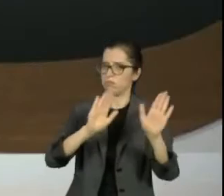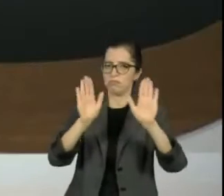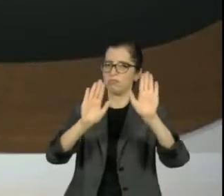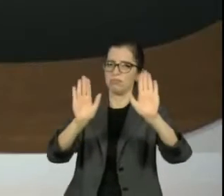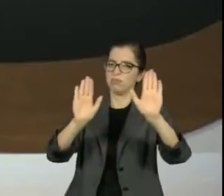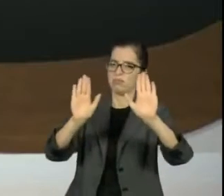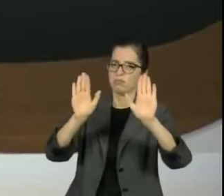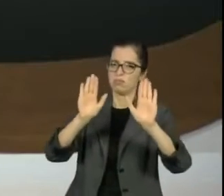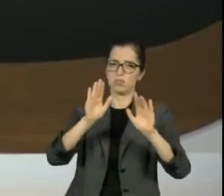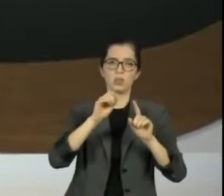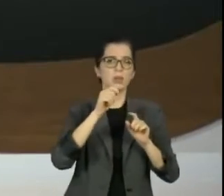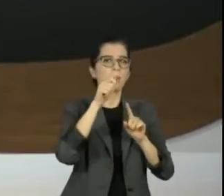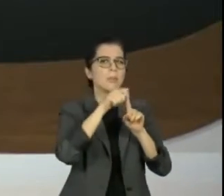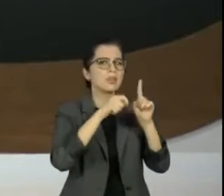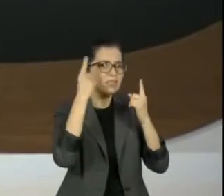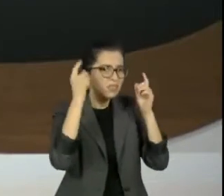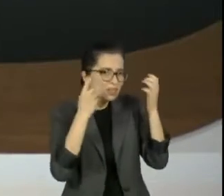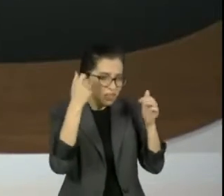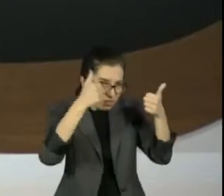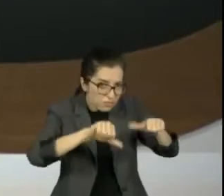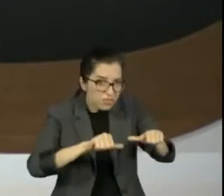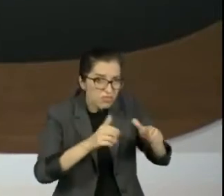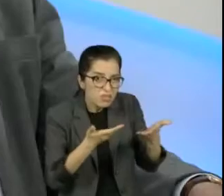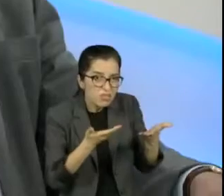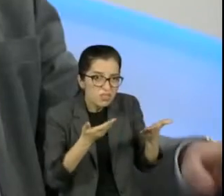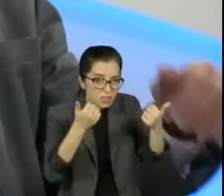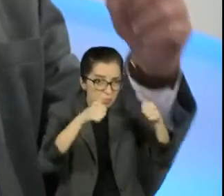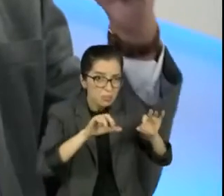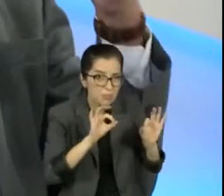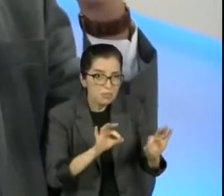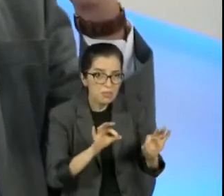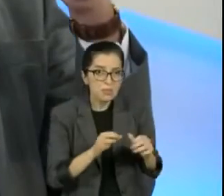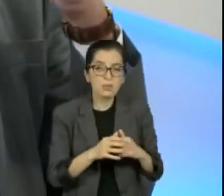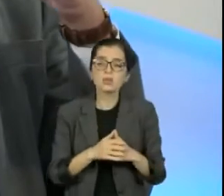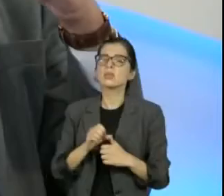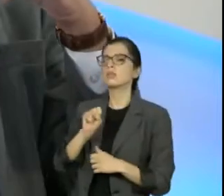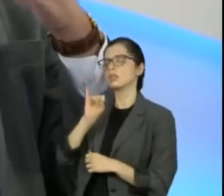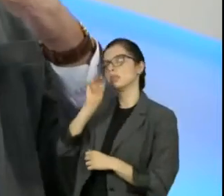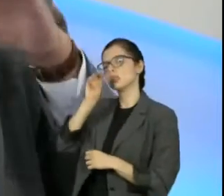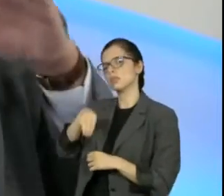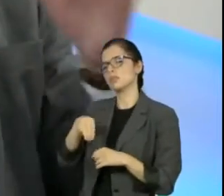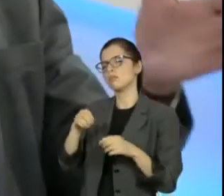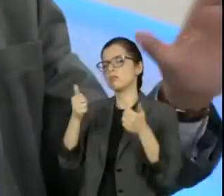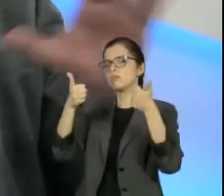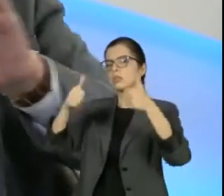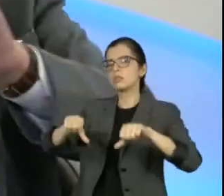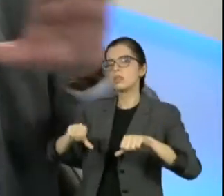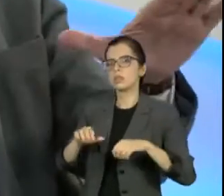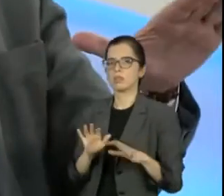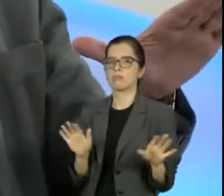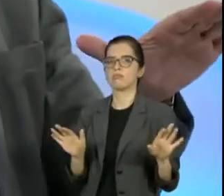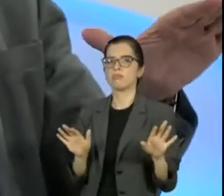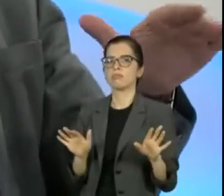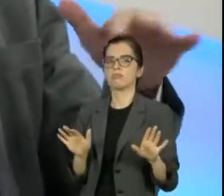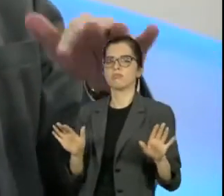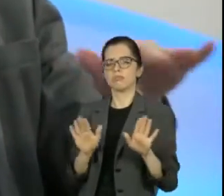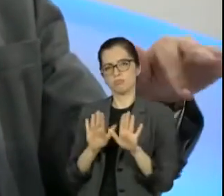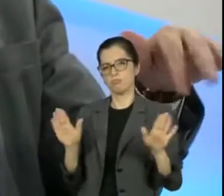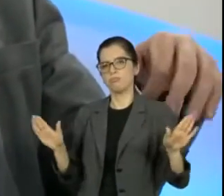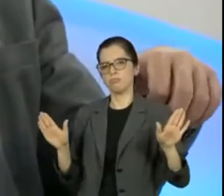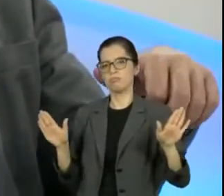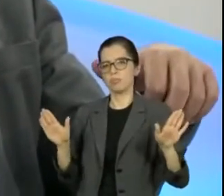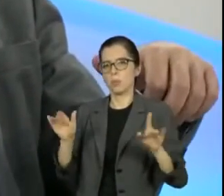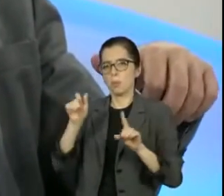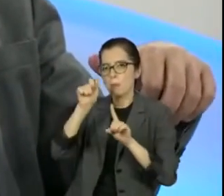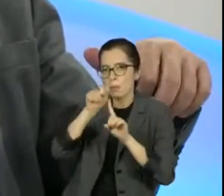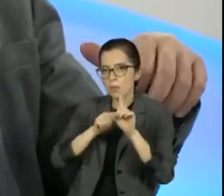o cancelamento é uma possibilidade real. Sim, mas o que eu estou falando para ele é o seguinte, que isso já está cancelado. Isso já está